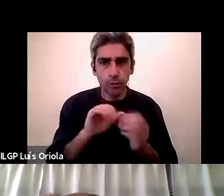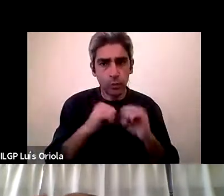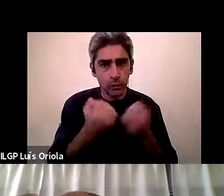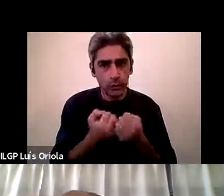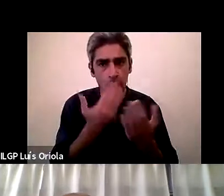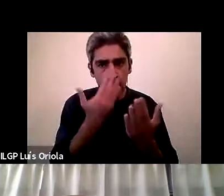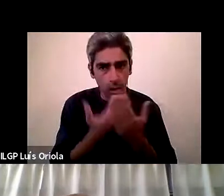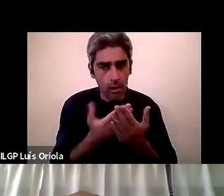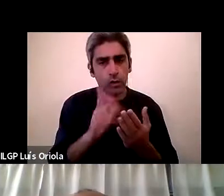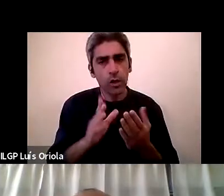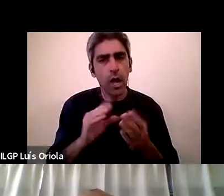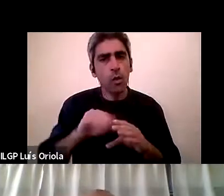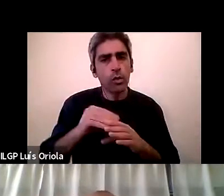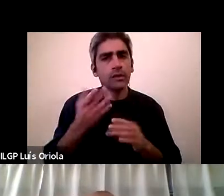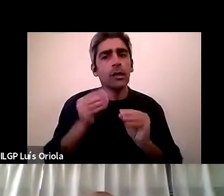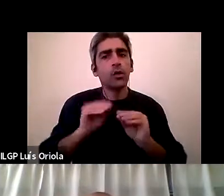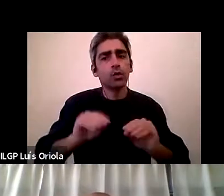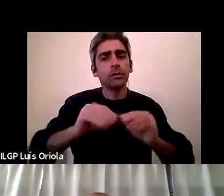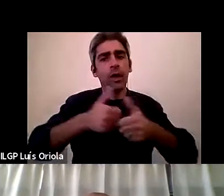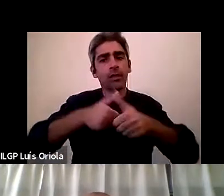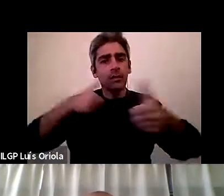do contexto da educação à distância,